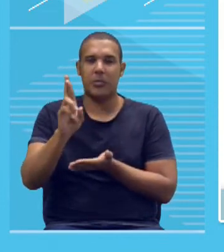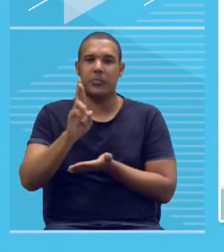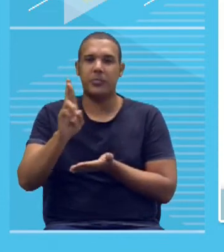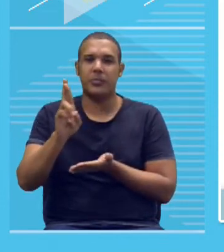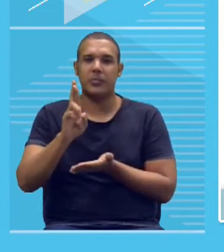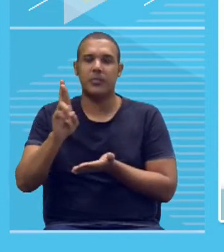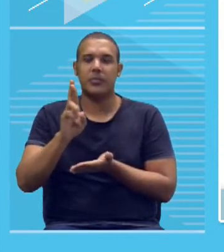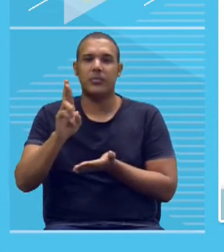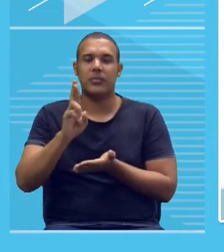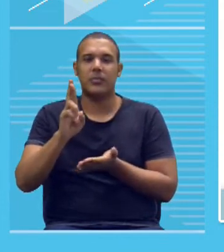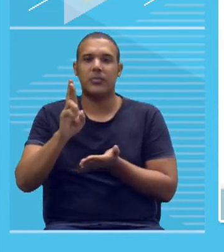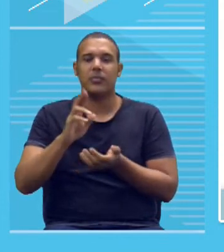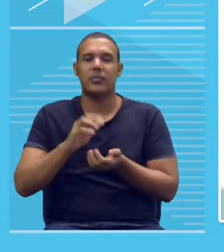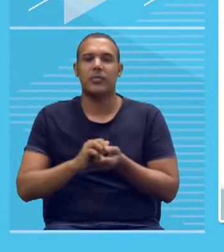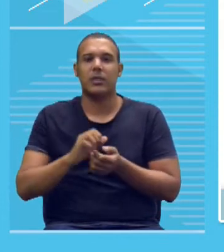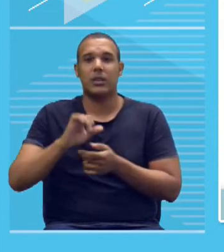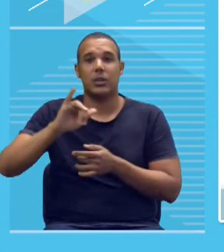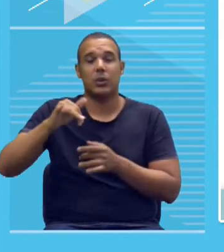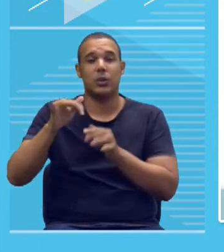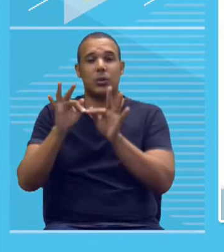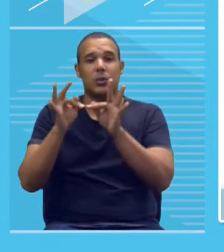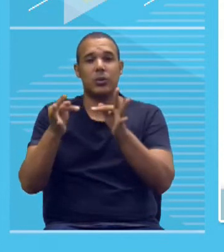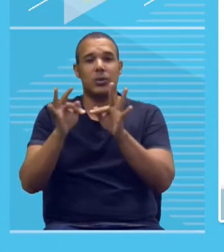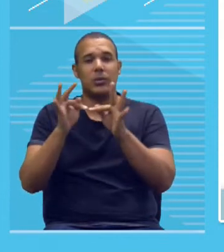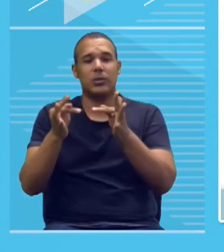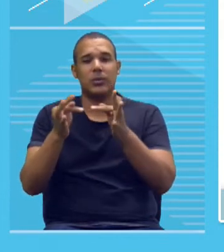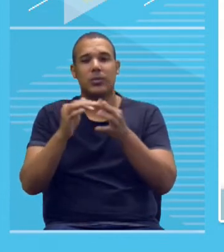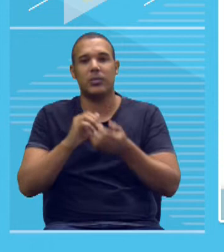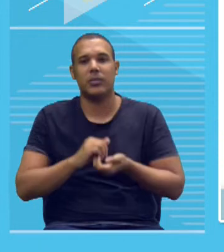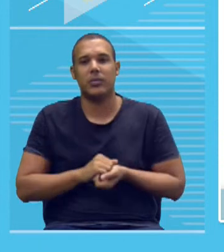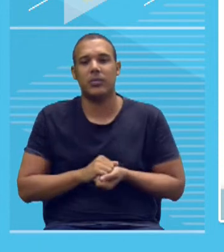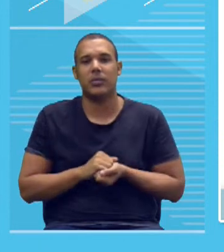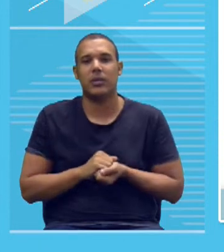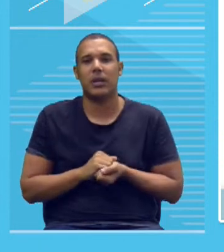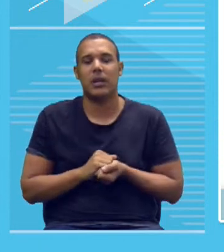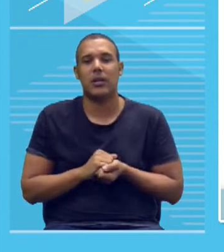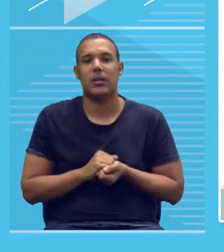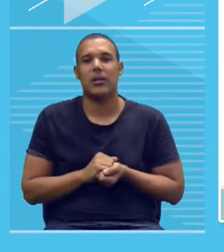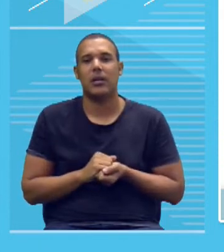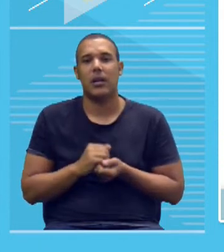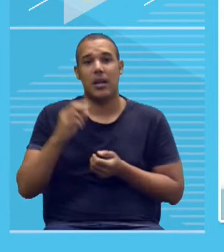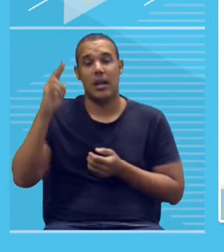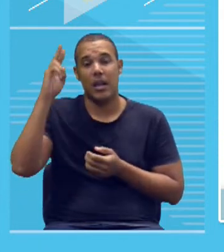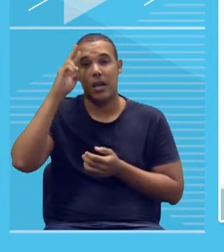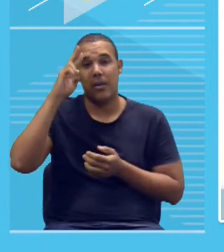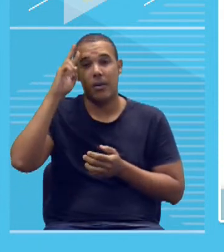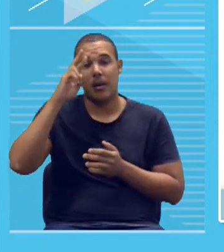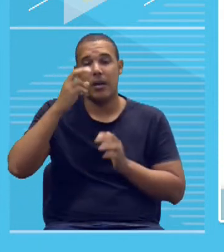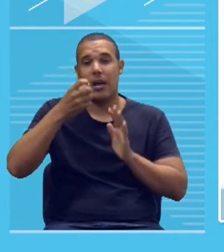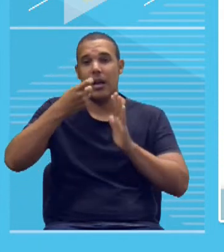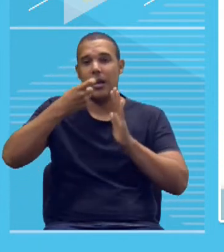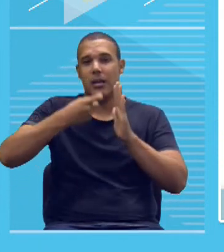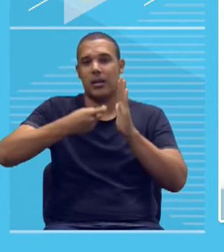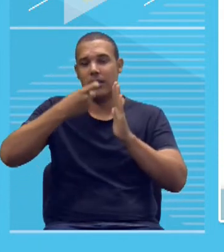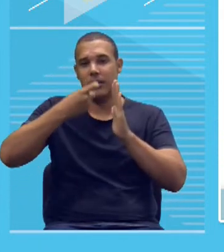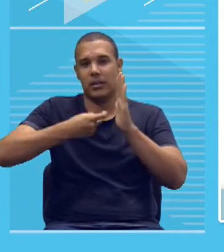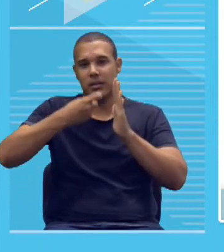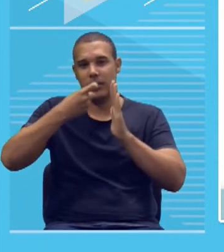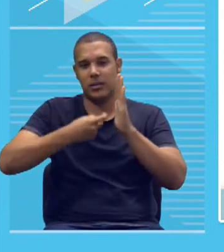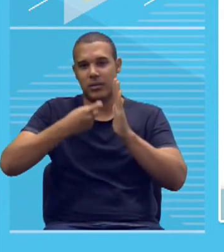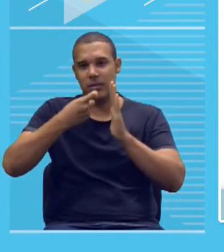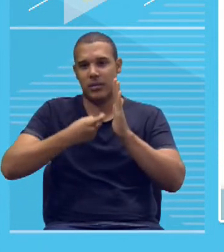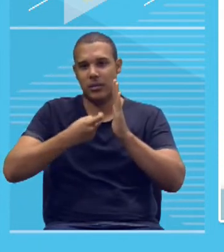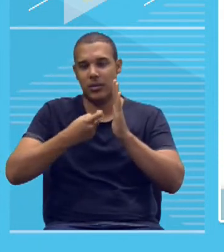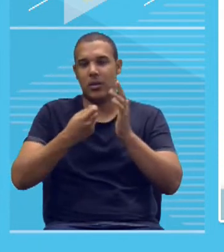no regime de juros simples que aquele que a taxa que a minha porcentagem ela sempre incide em cima